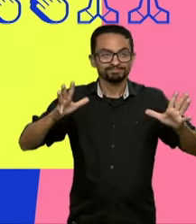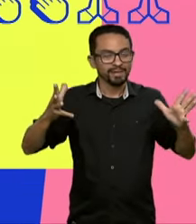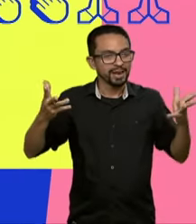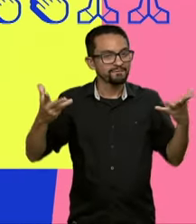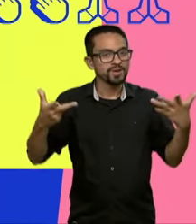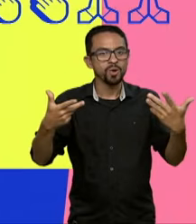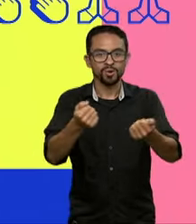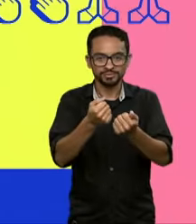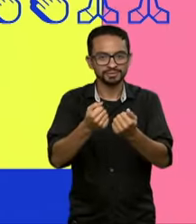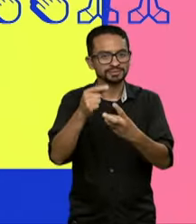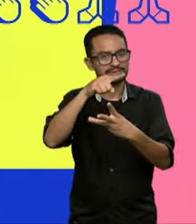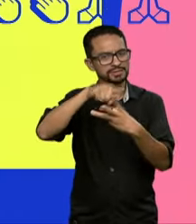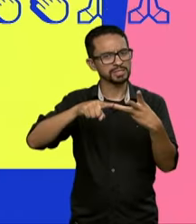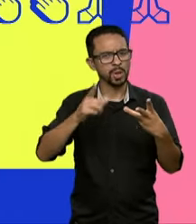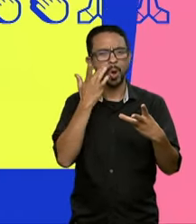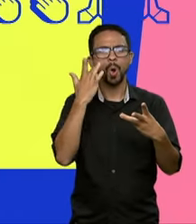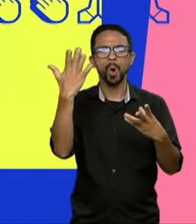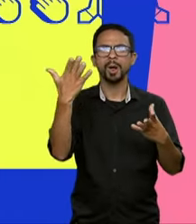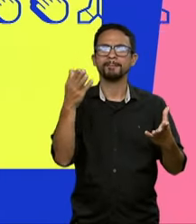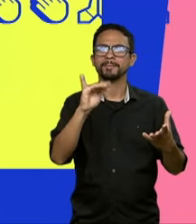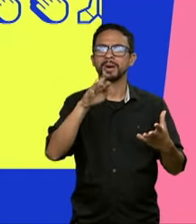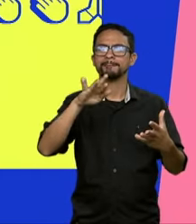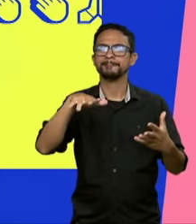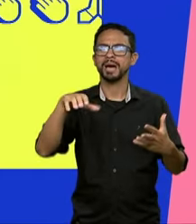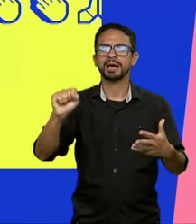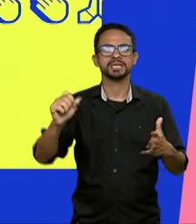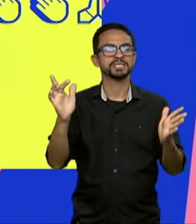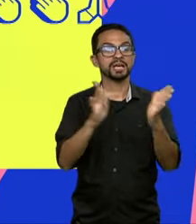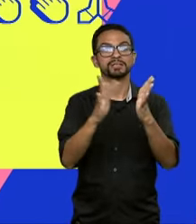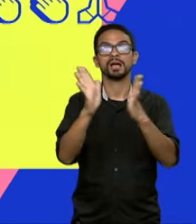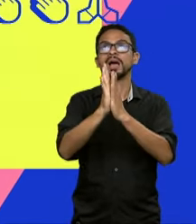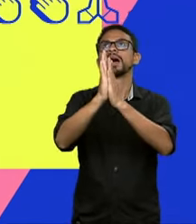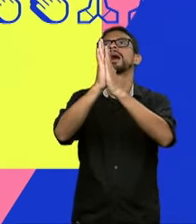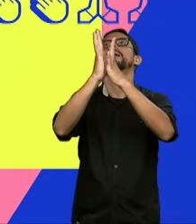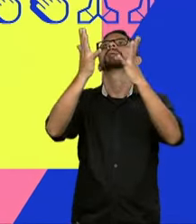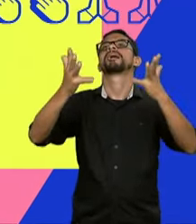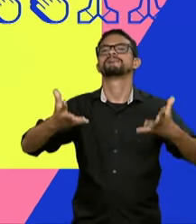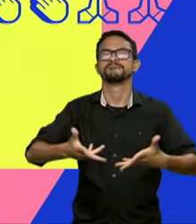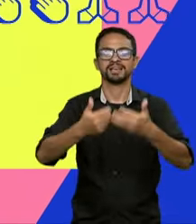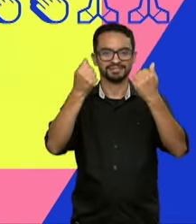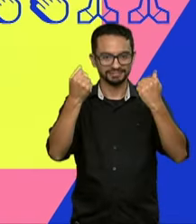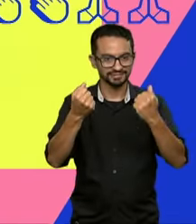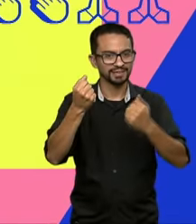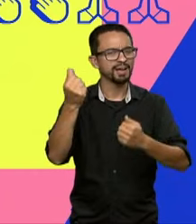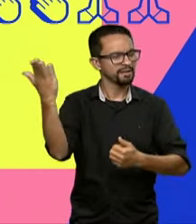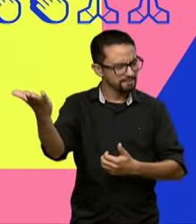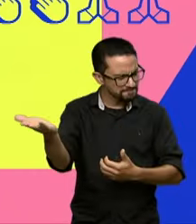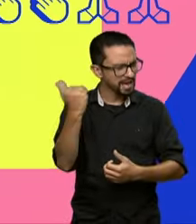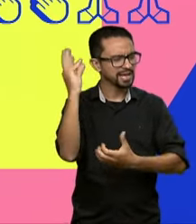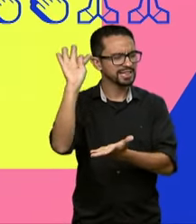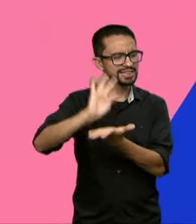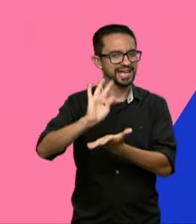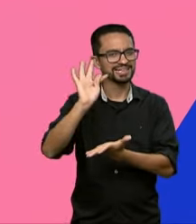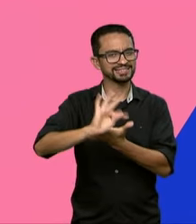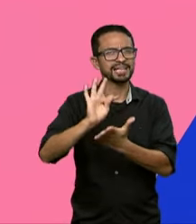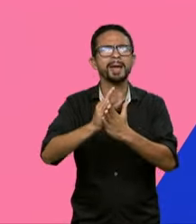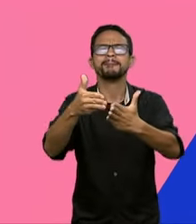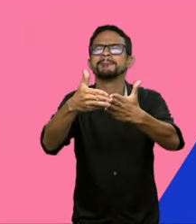Armando, 3 Ases de Ouro com o Bonemer e a Pamela. Jesus, que maravilha! Venham pra Teresina,